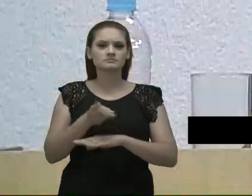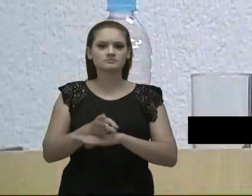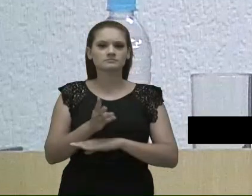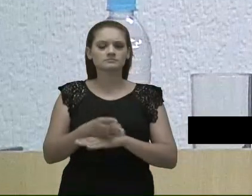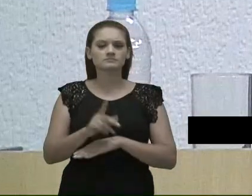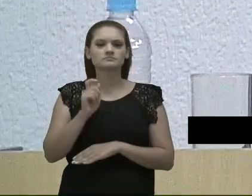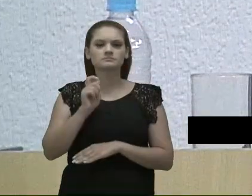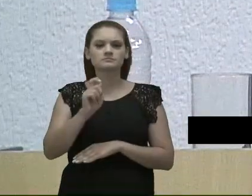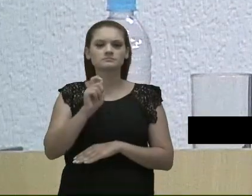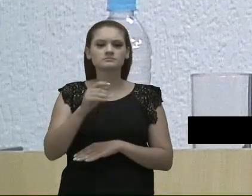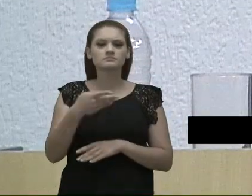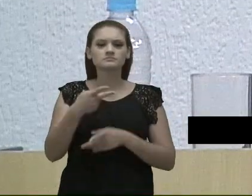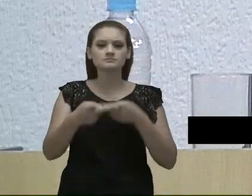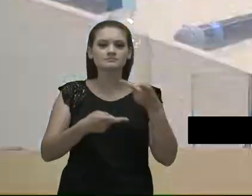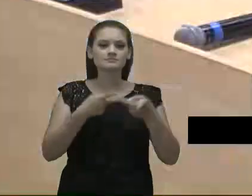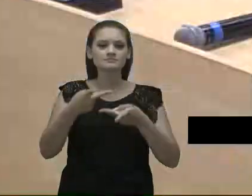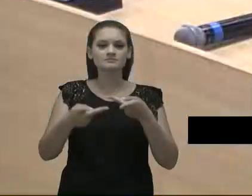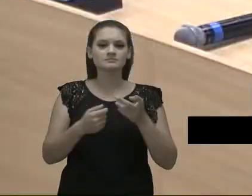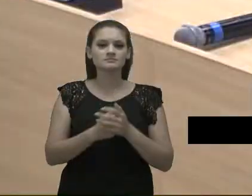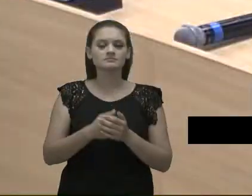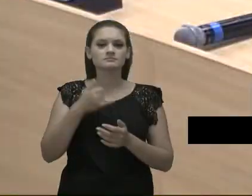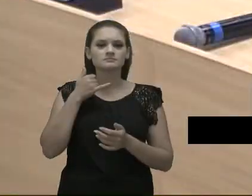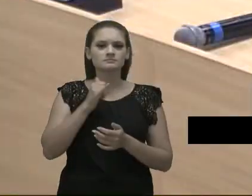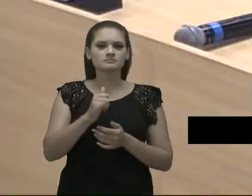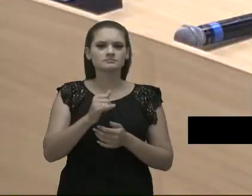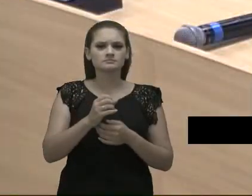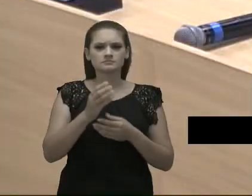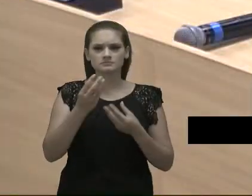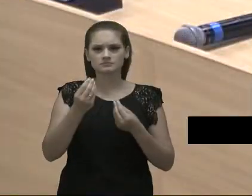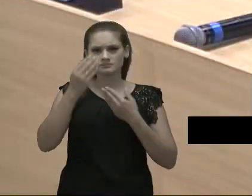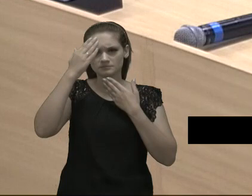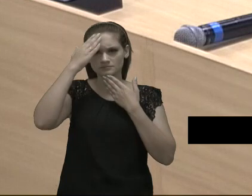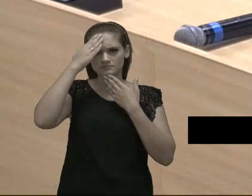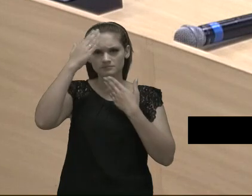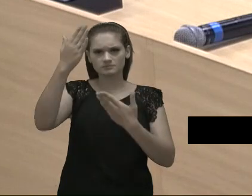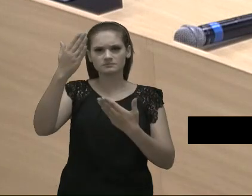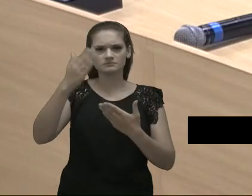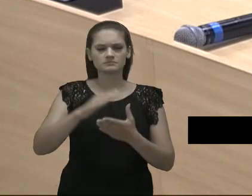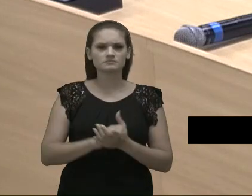O que dizia essa mensagem? Dizia muito obrigada, eu não sei,